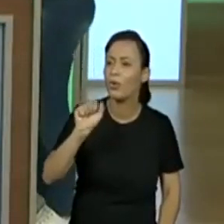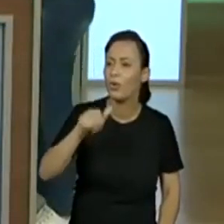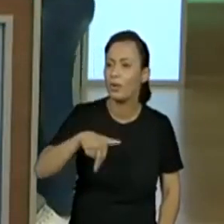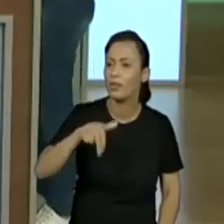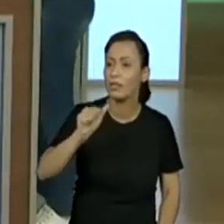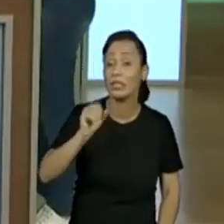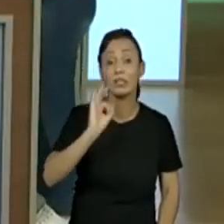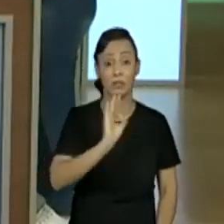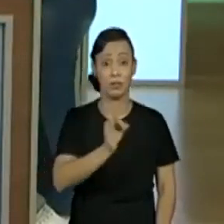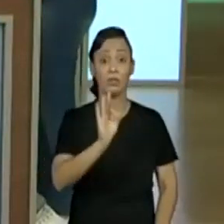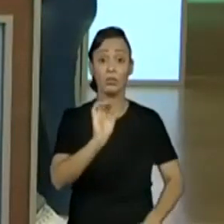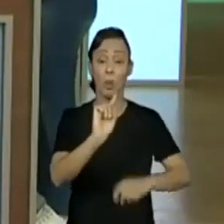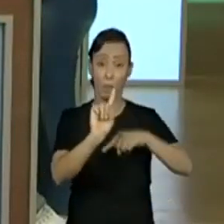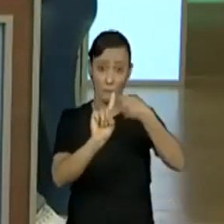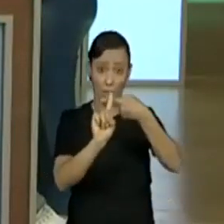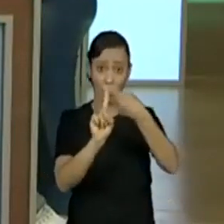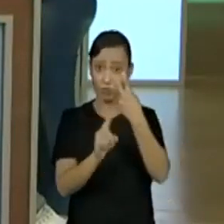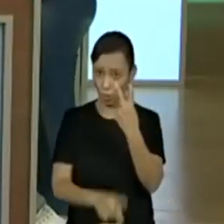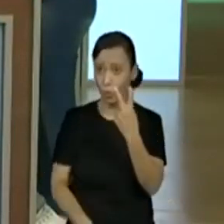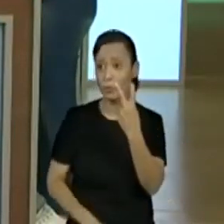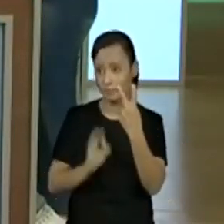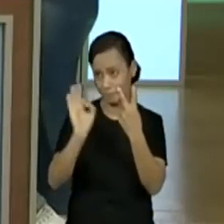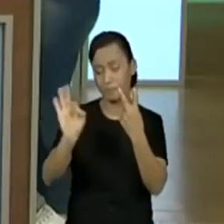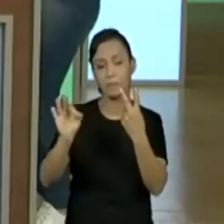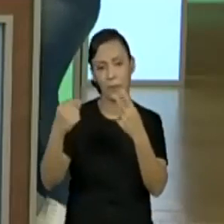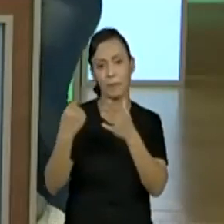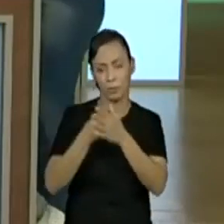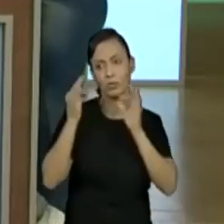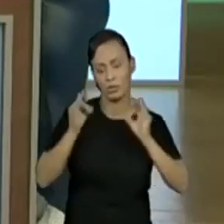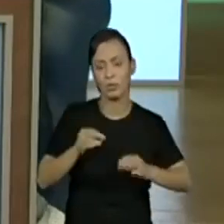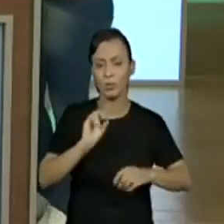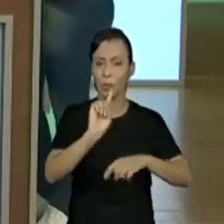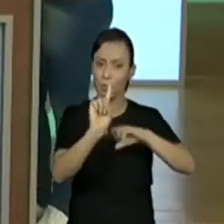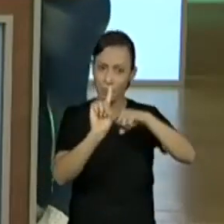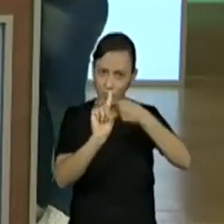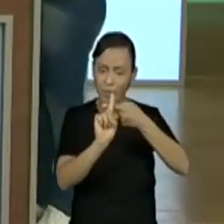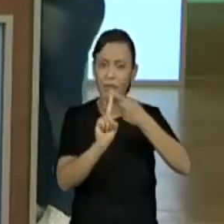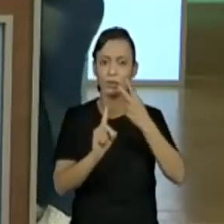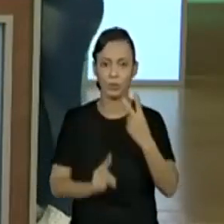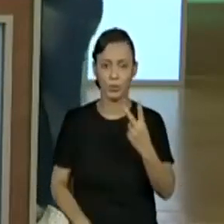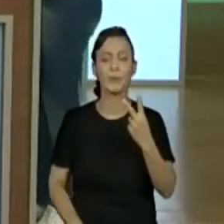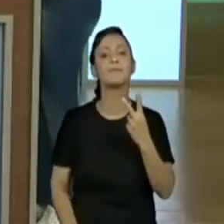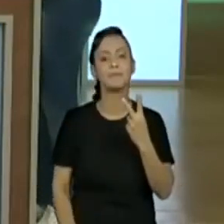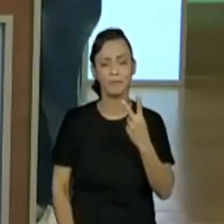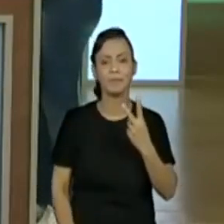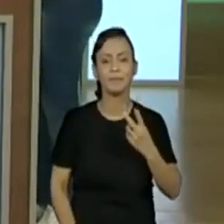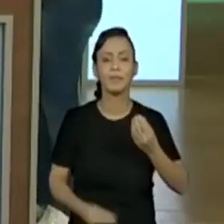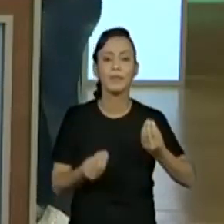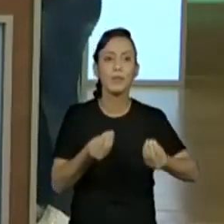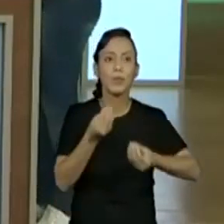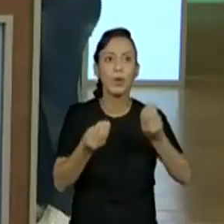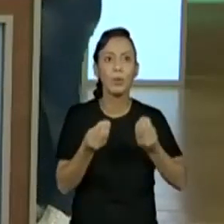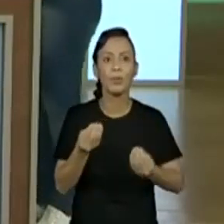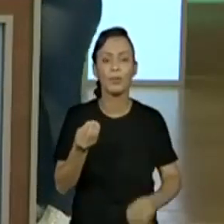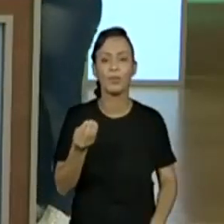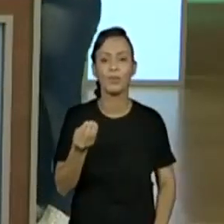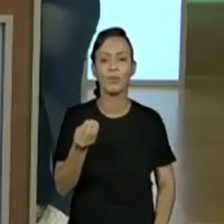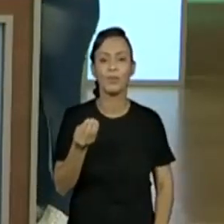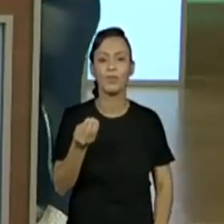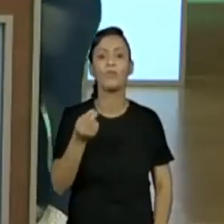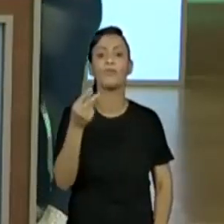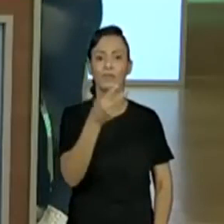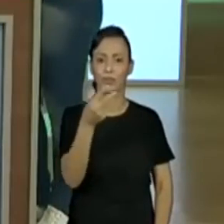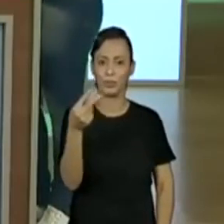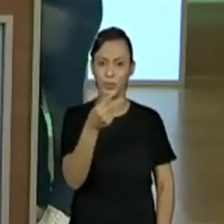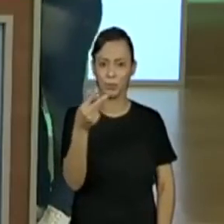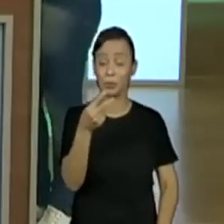sequência da dezena do 20, né? Isso. Da dezena 2. Isso. Então vamos lá. 22 é o próximo